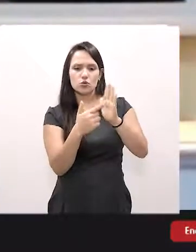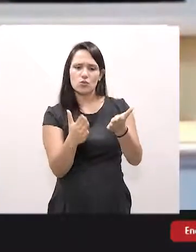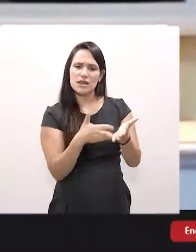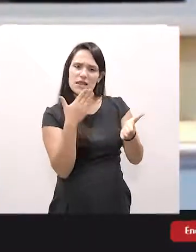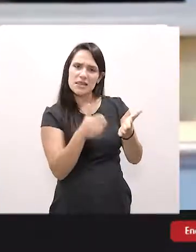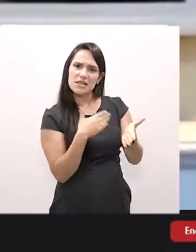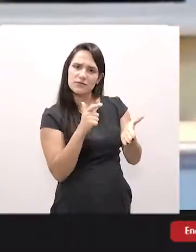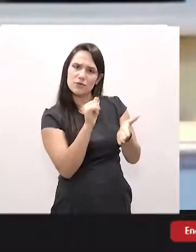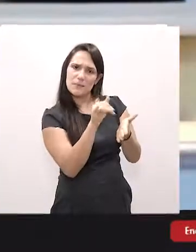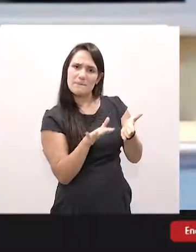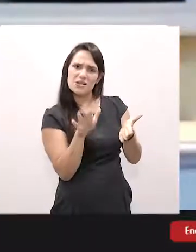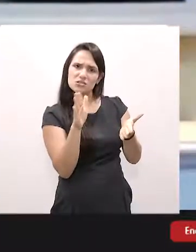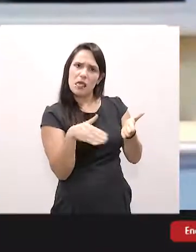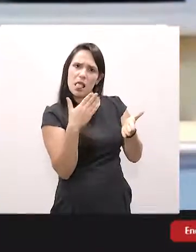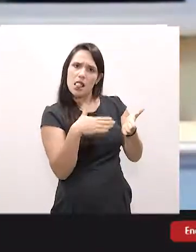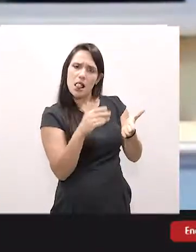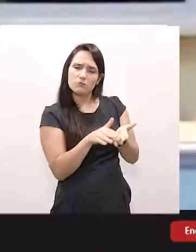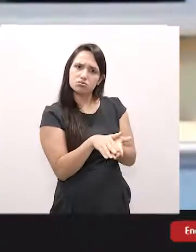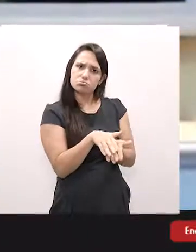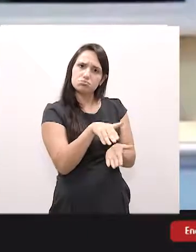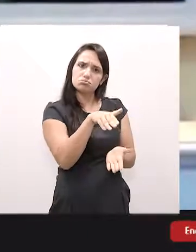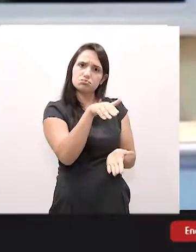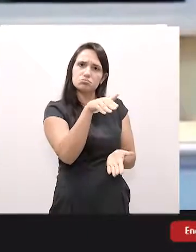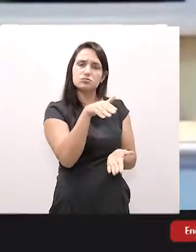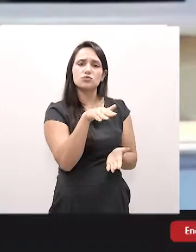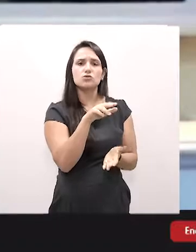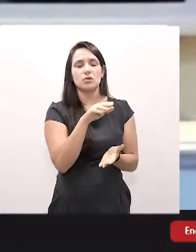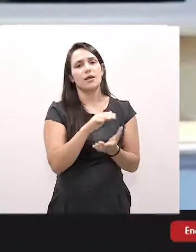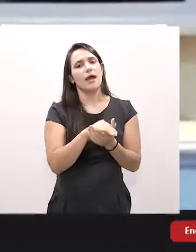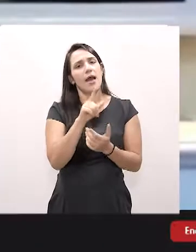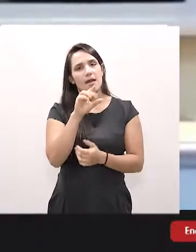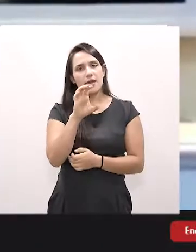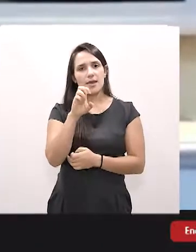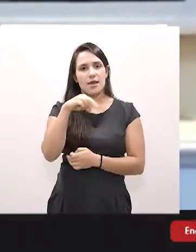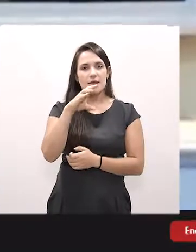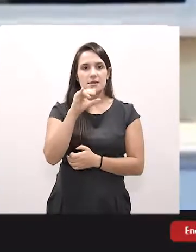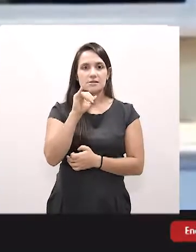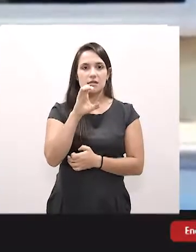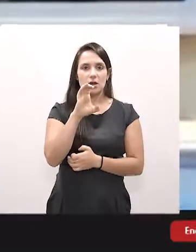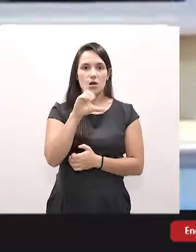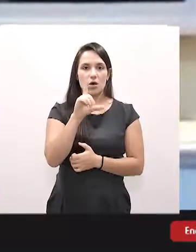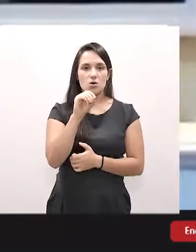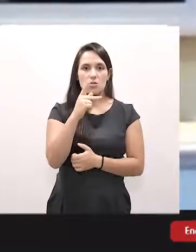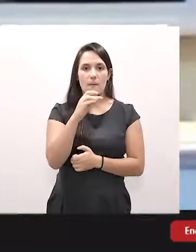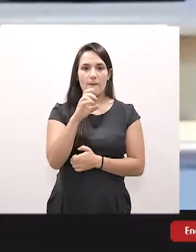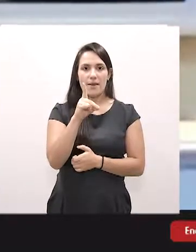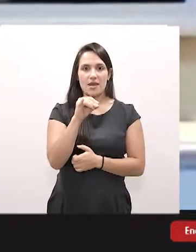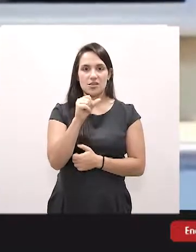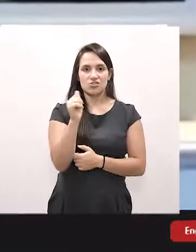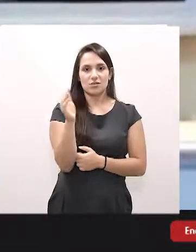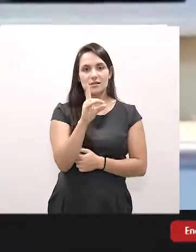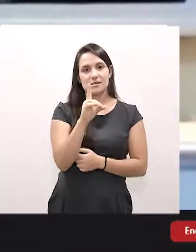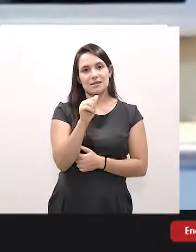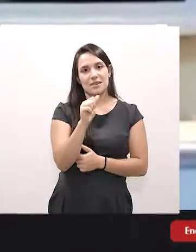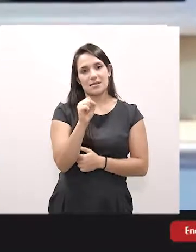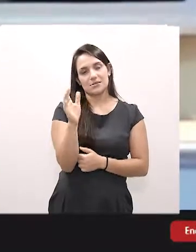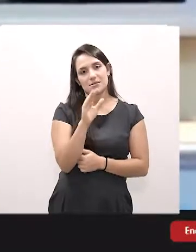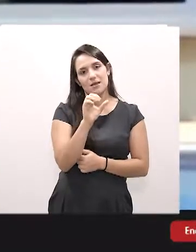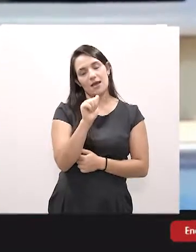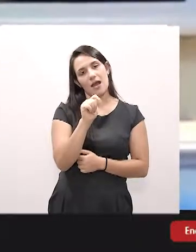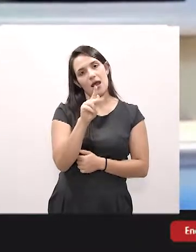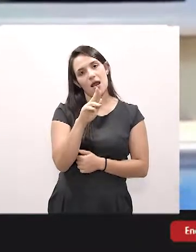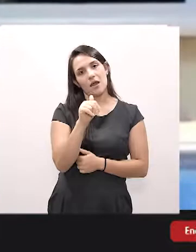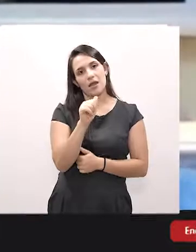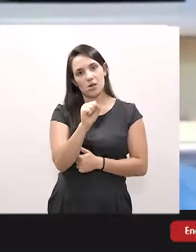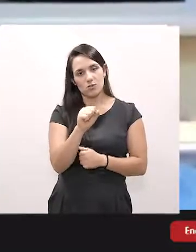obra Enciclopédia das Águas de Mato Grosso do Sul. Esse livro, chamado Enciclopédia das Águas de Mato Grosso do